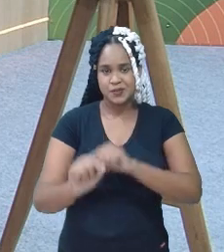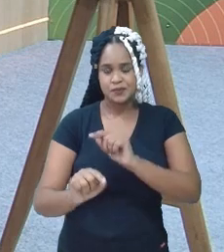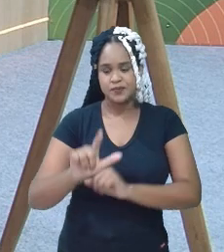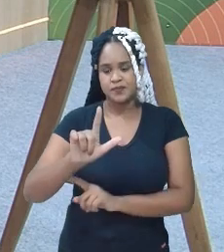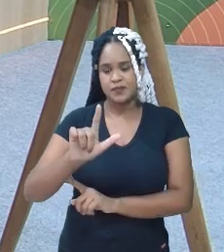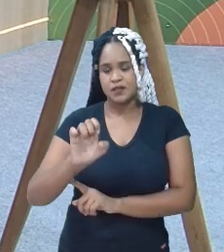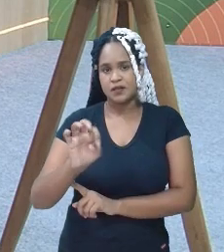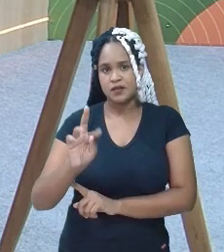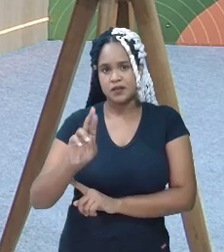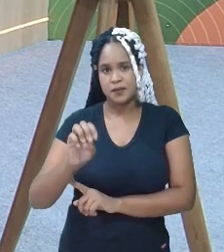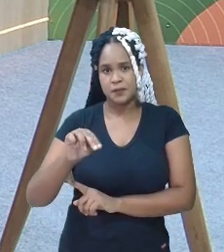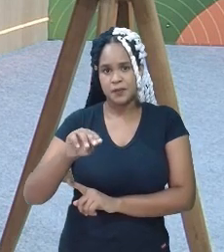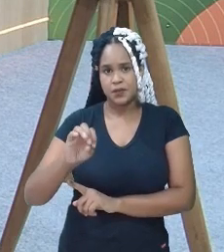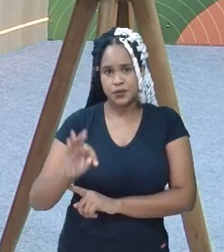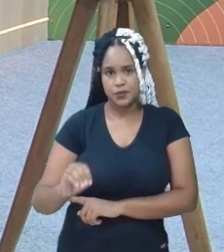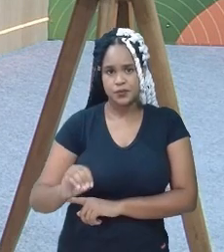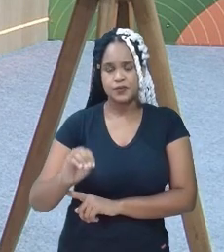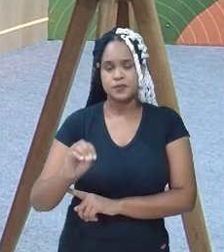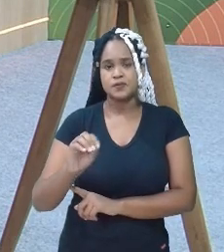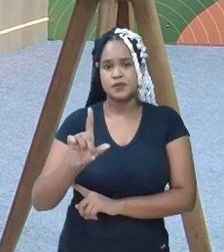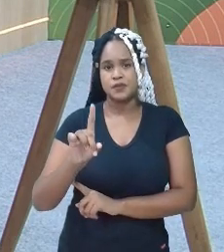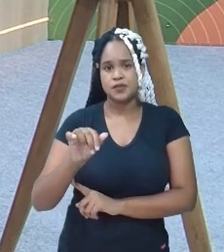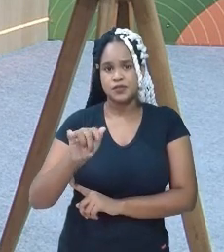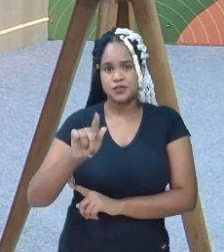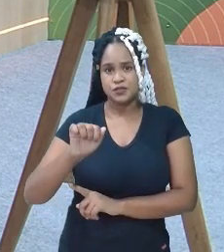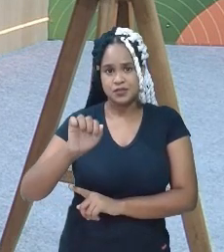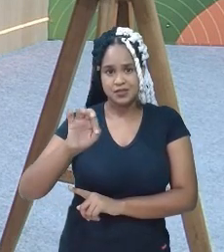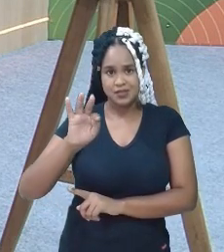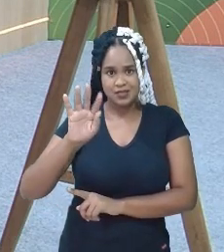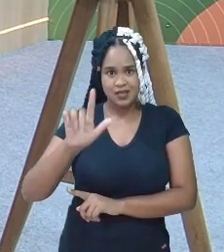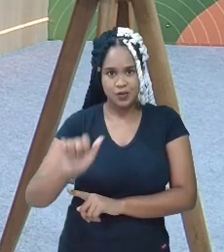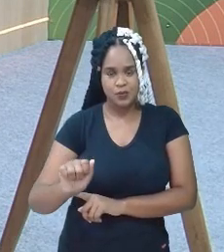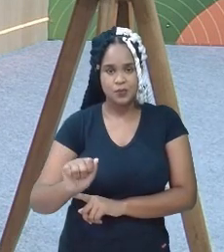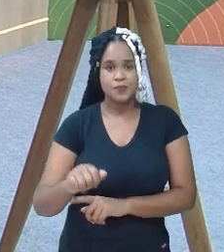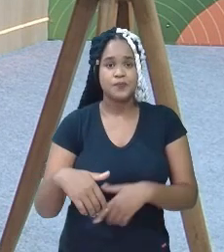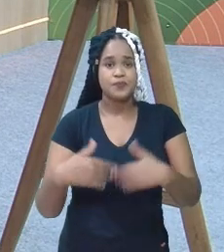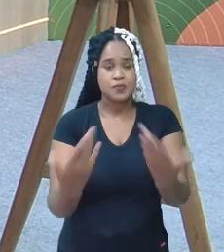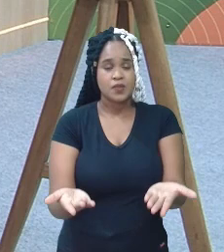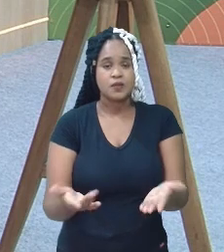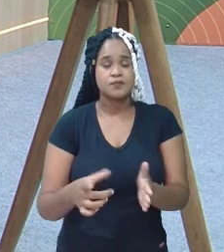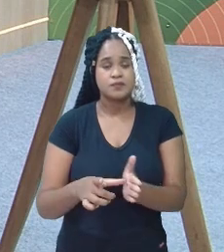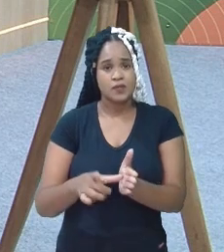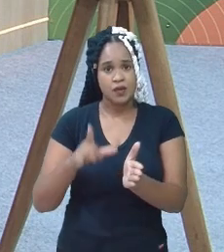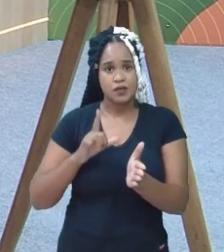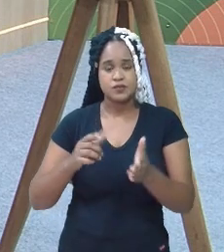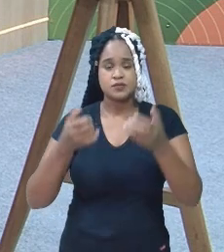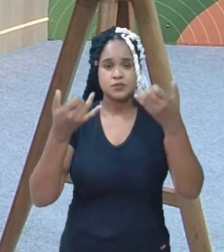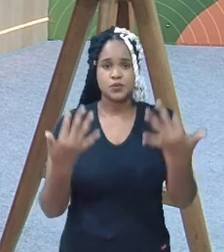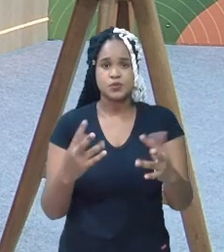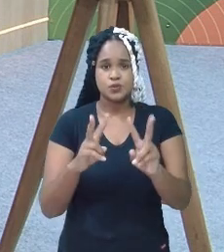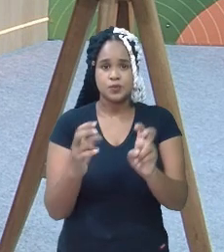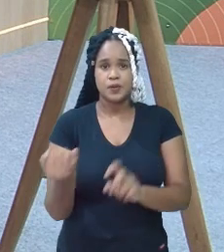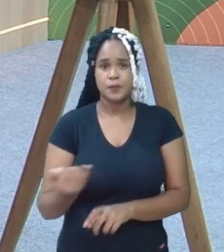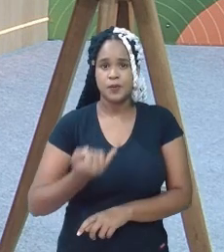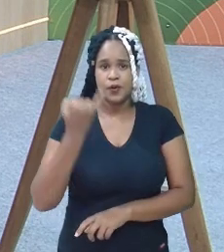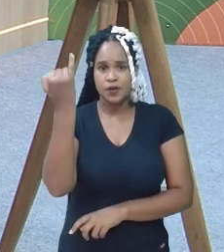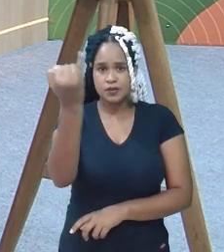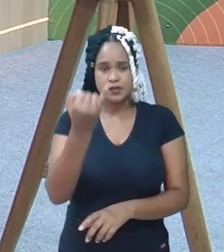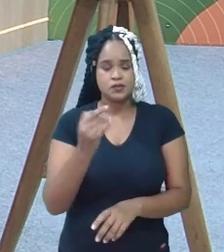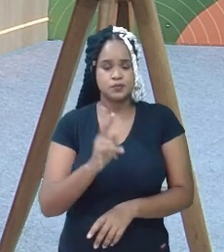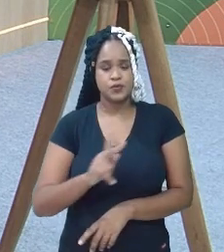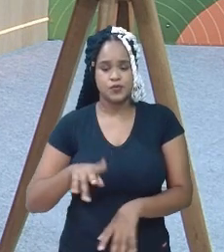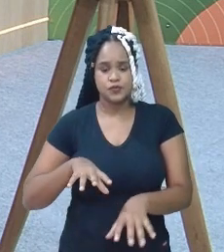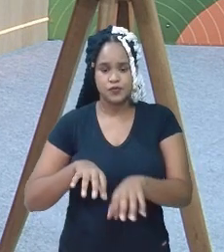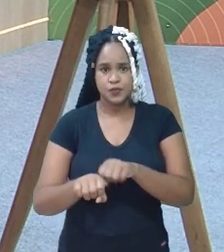último encontro, nós falamos sobre a importância da formação dos professores, as habilidades para o